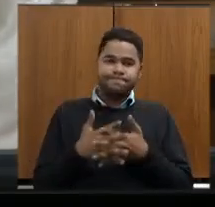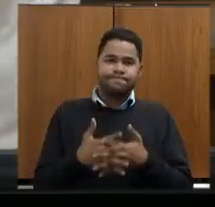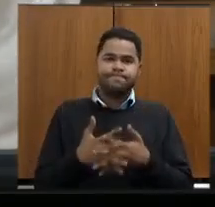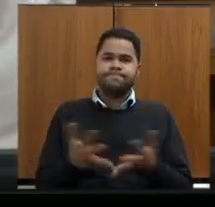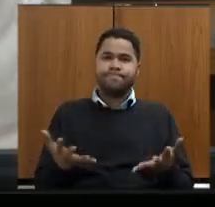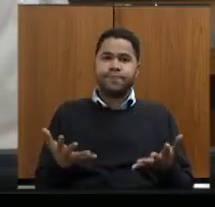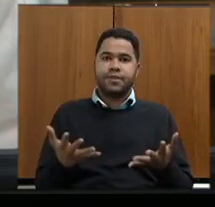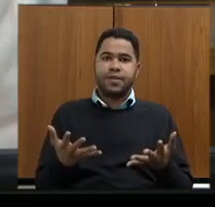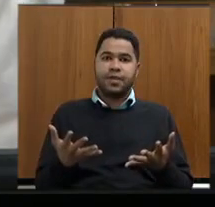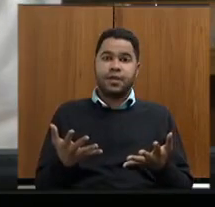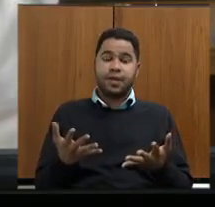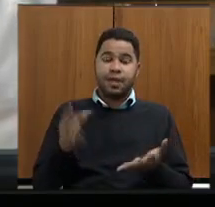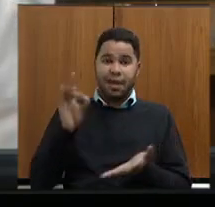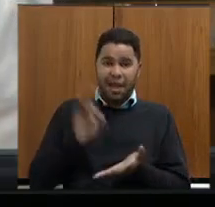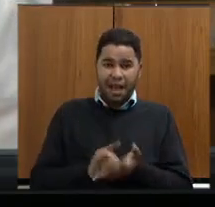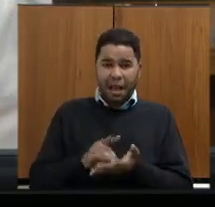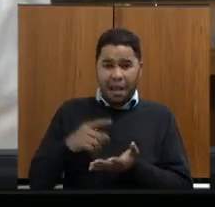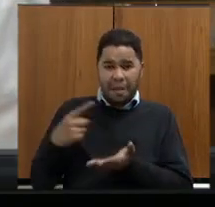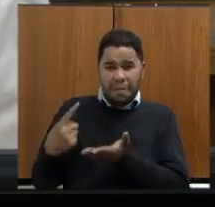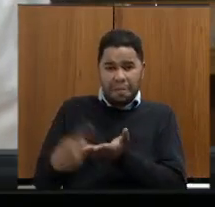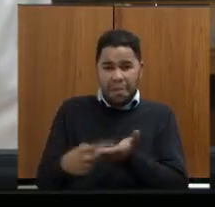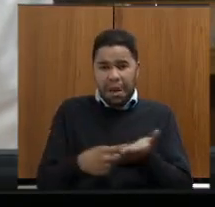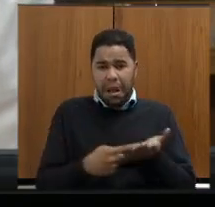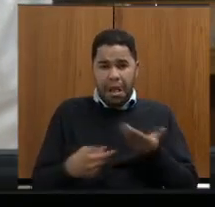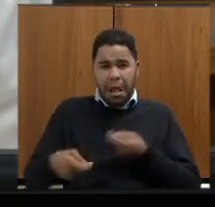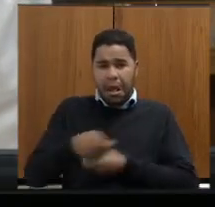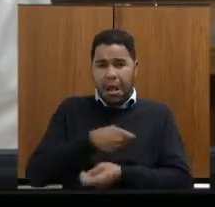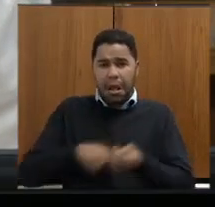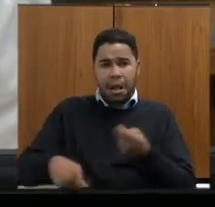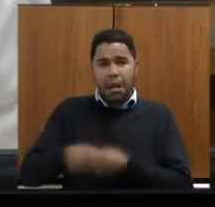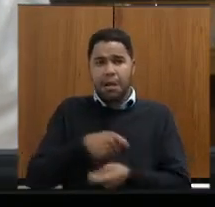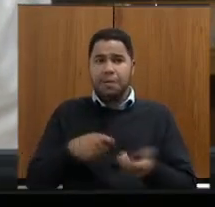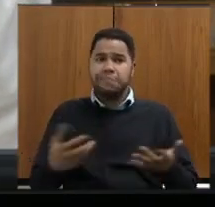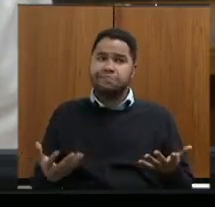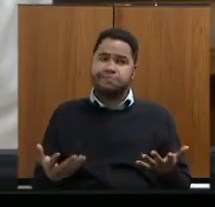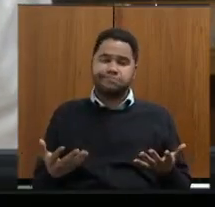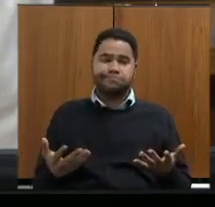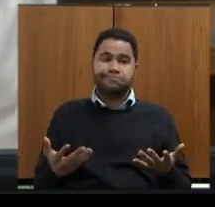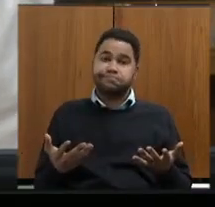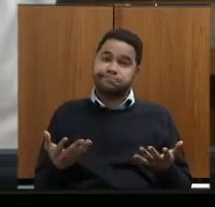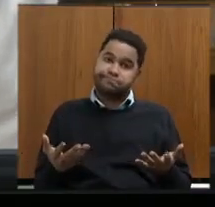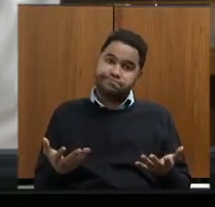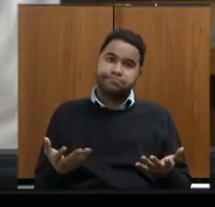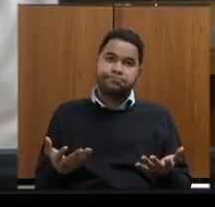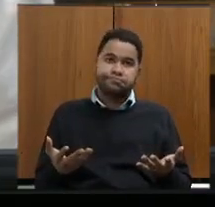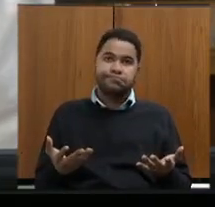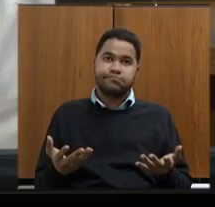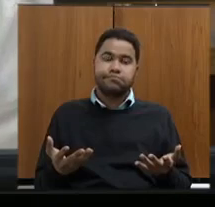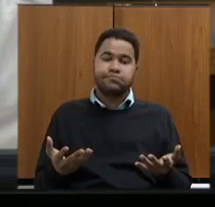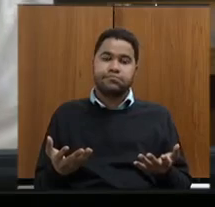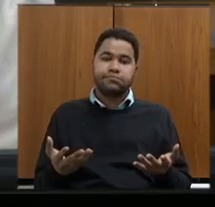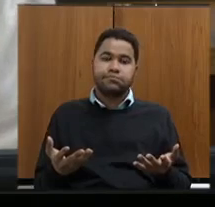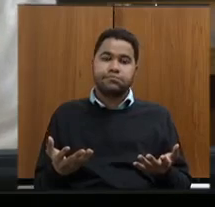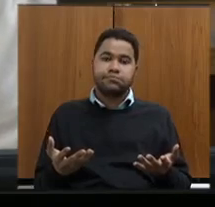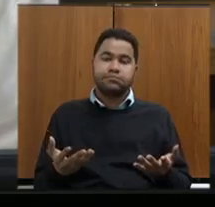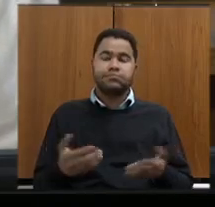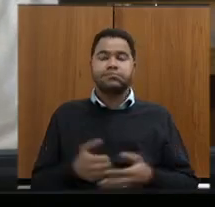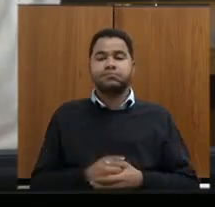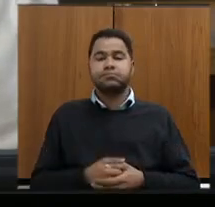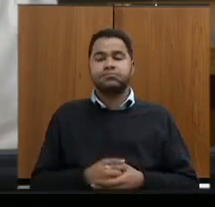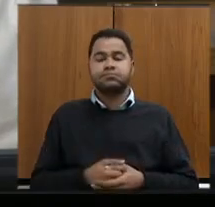que enseja reabrir uma mesa de negociações e enfim é um Um